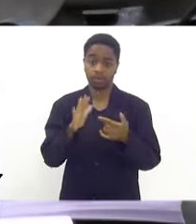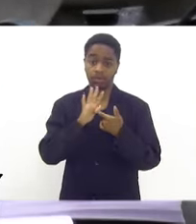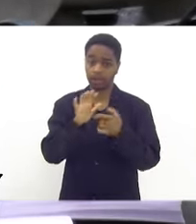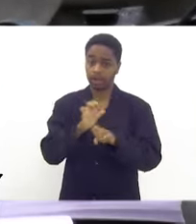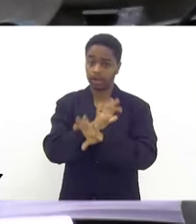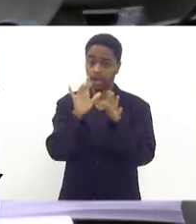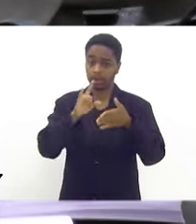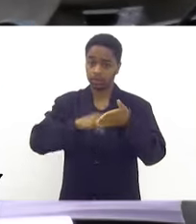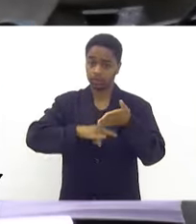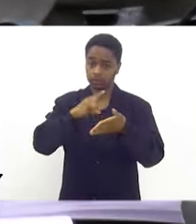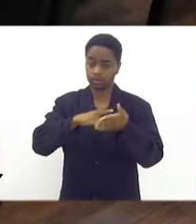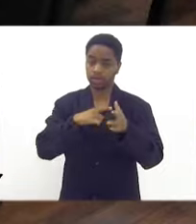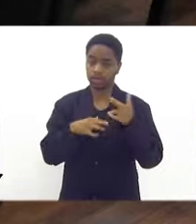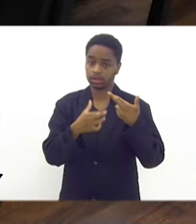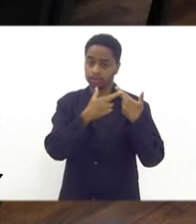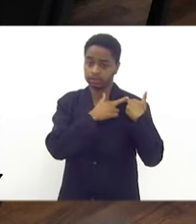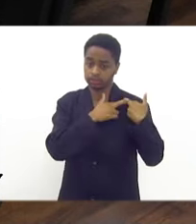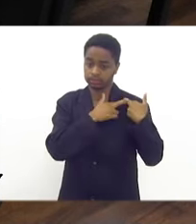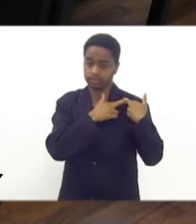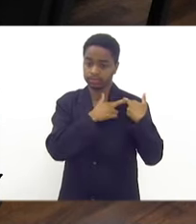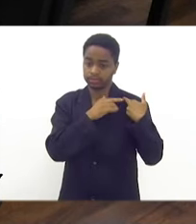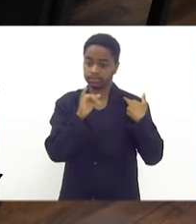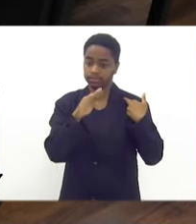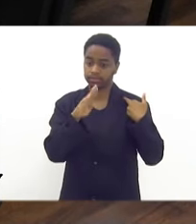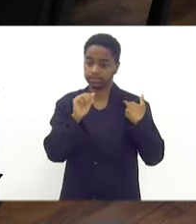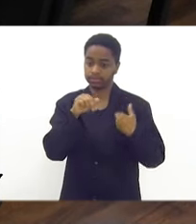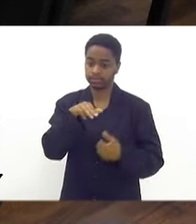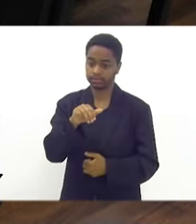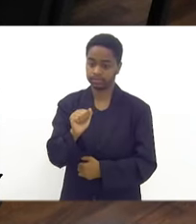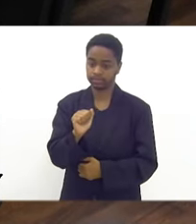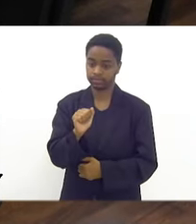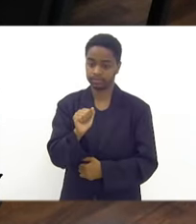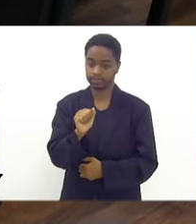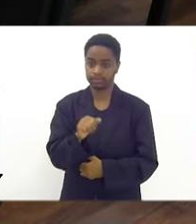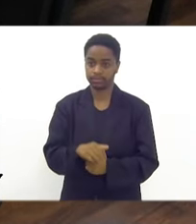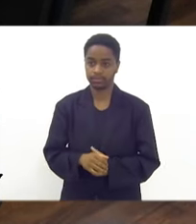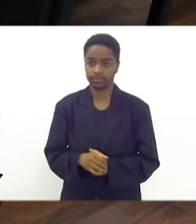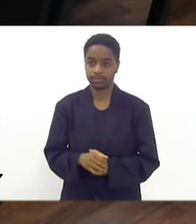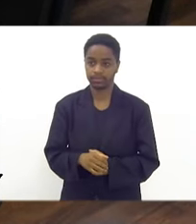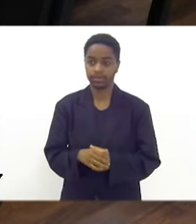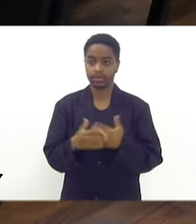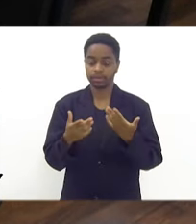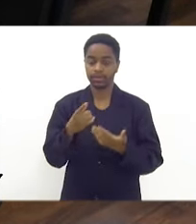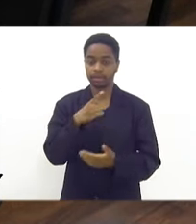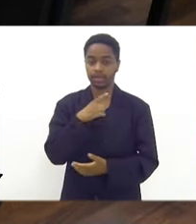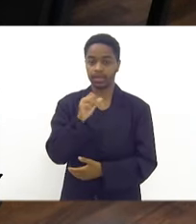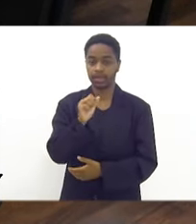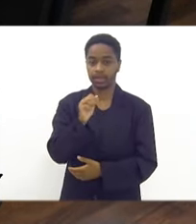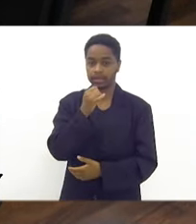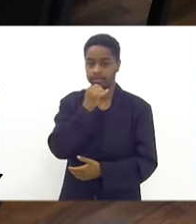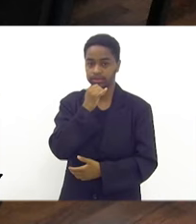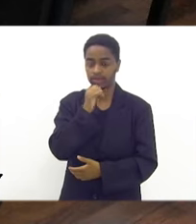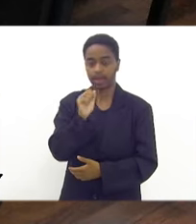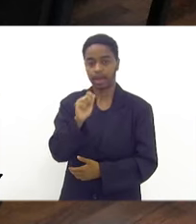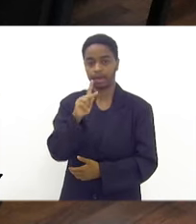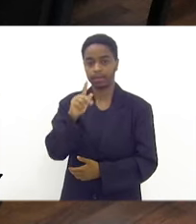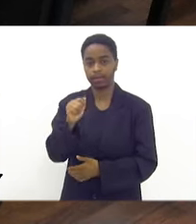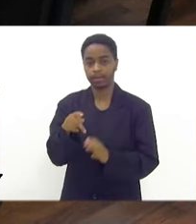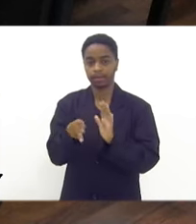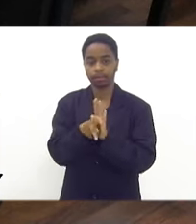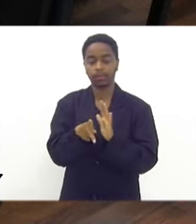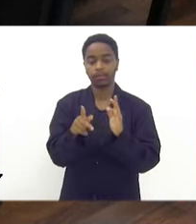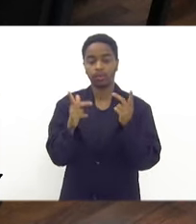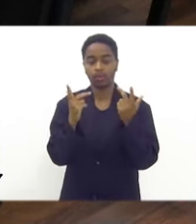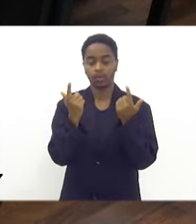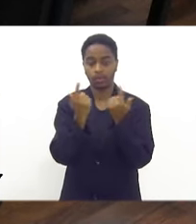então responsabilidade também é do Ibama o Ibama po ex preocupado com a apa de Guapimirim a apa tem que est